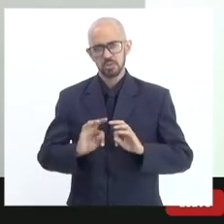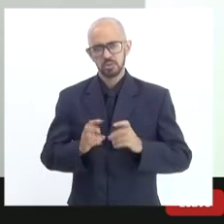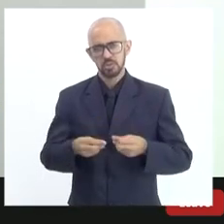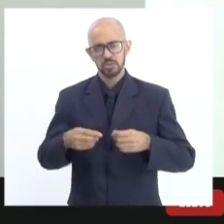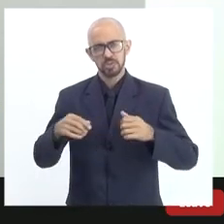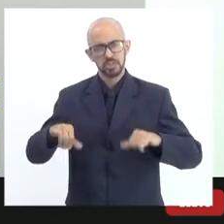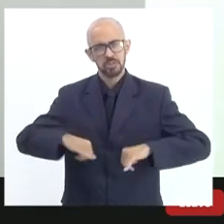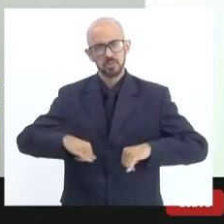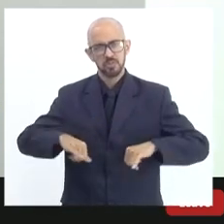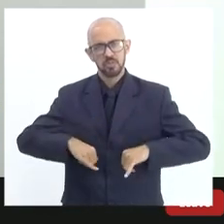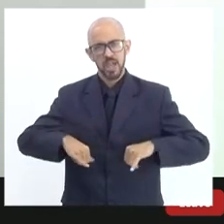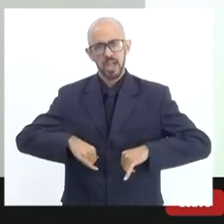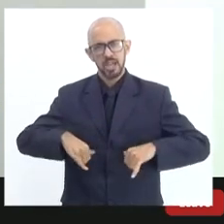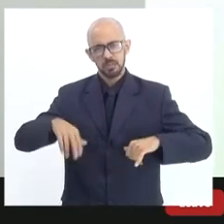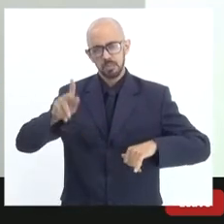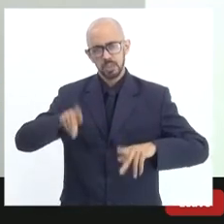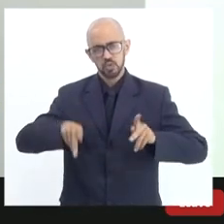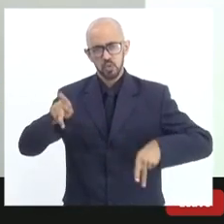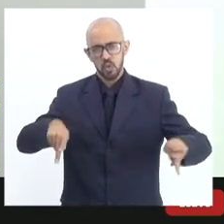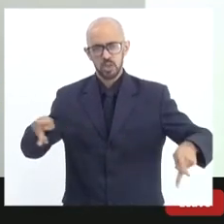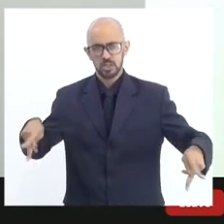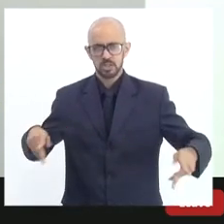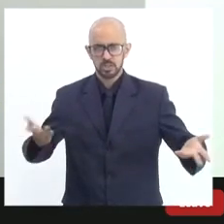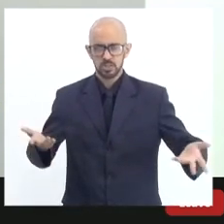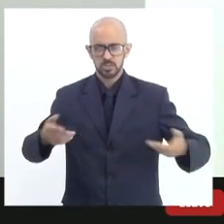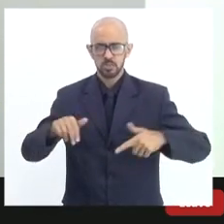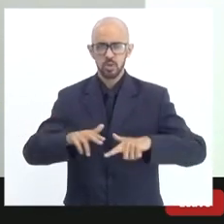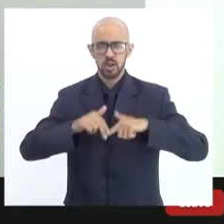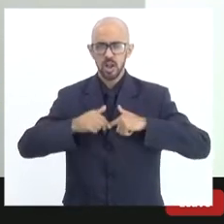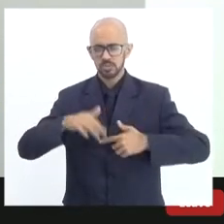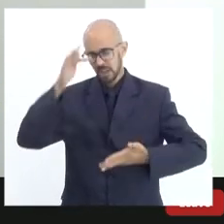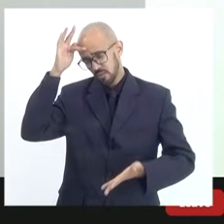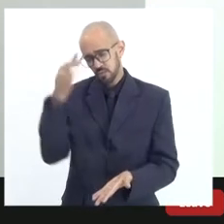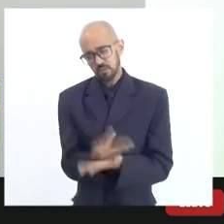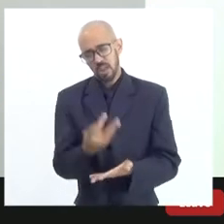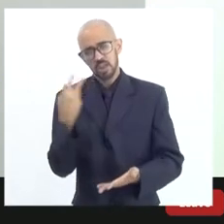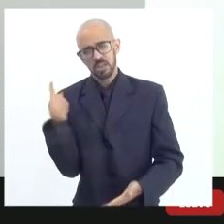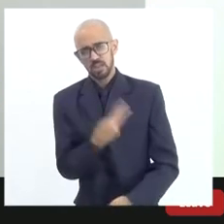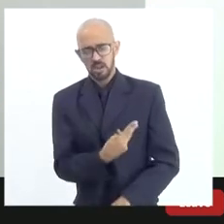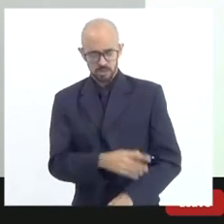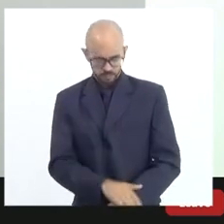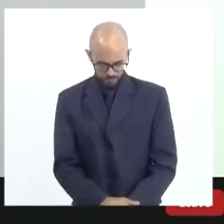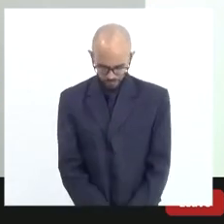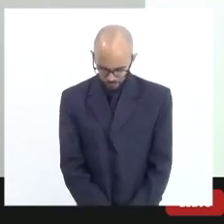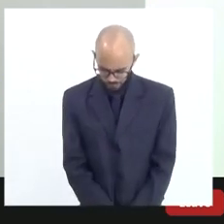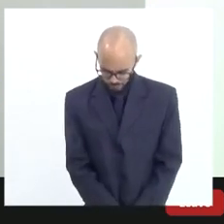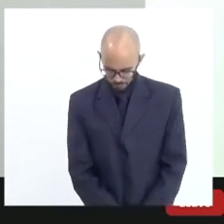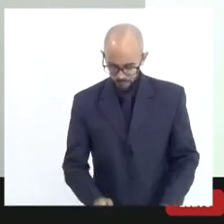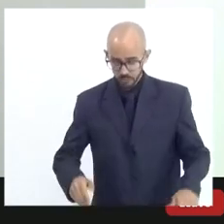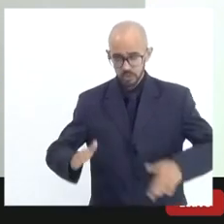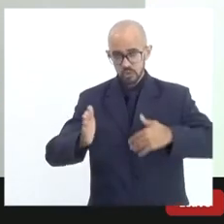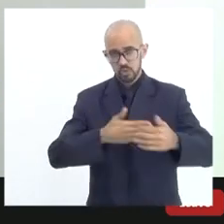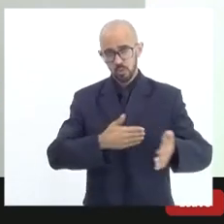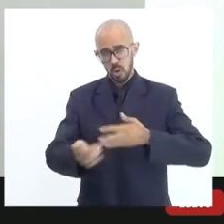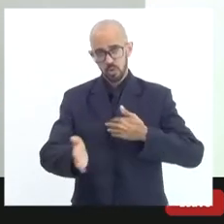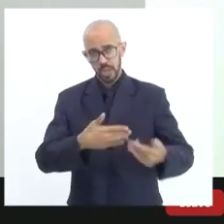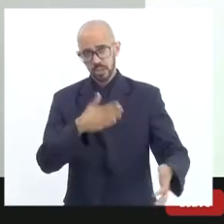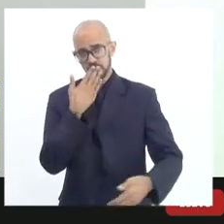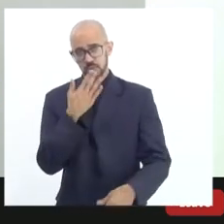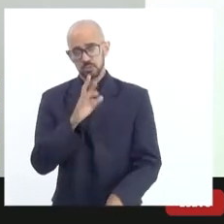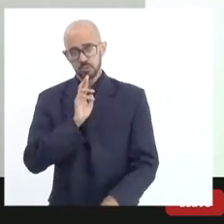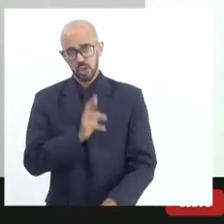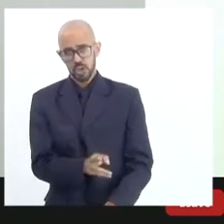ferir pessoas, magoar pessoas pelo credo religioso que ela professa, independente da religião,